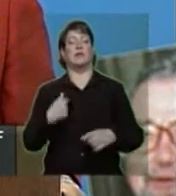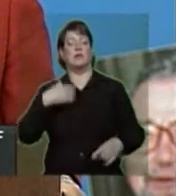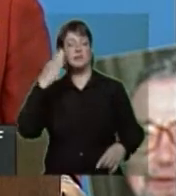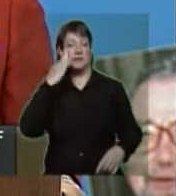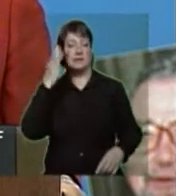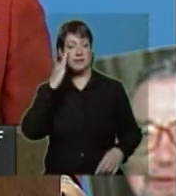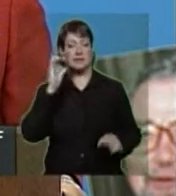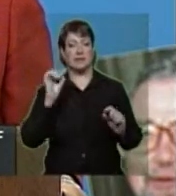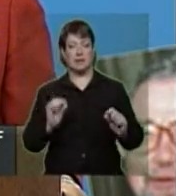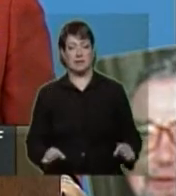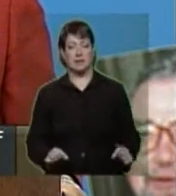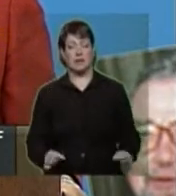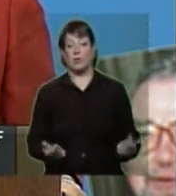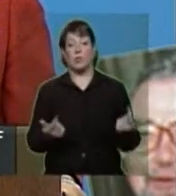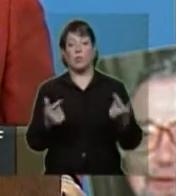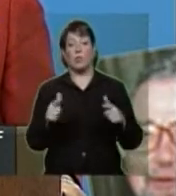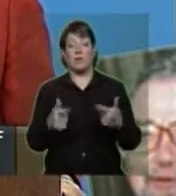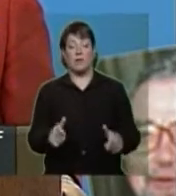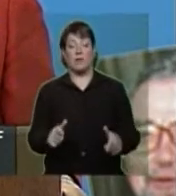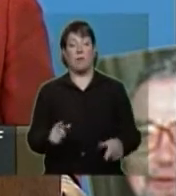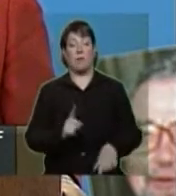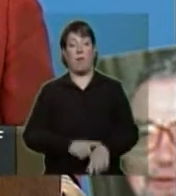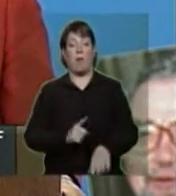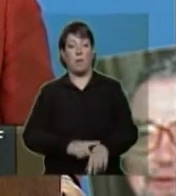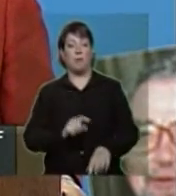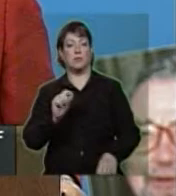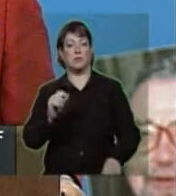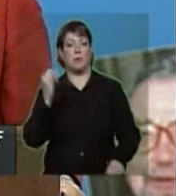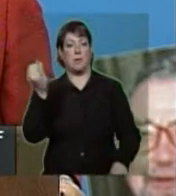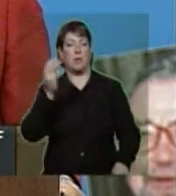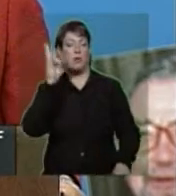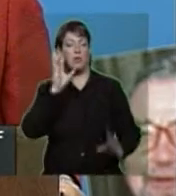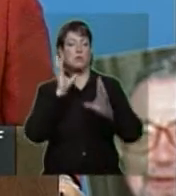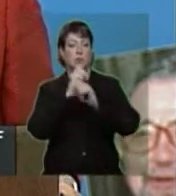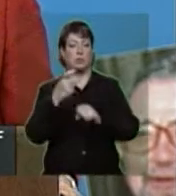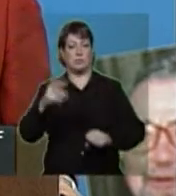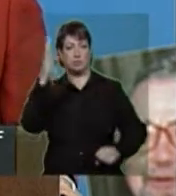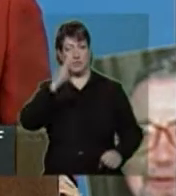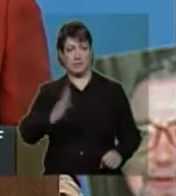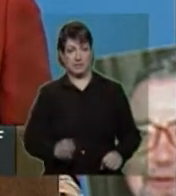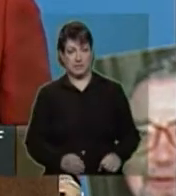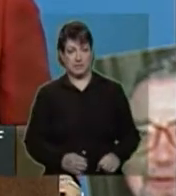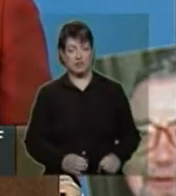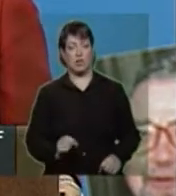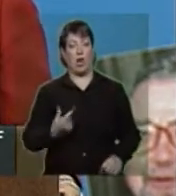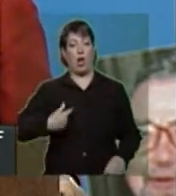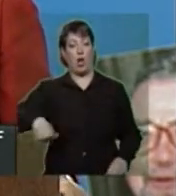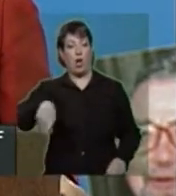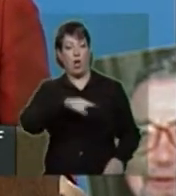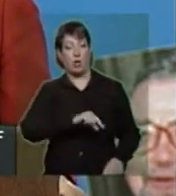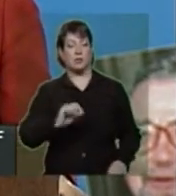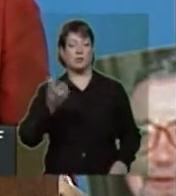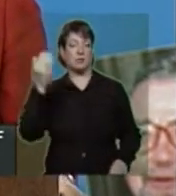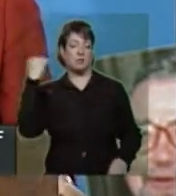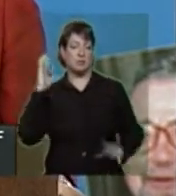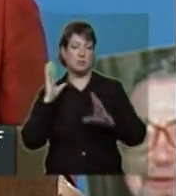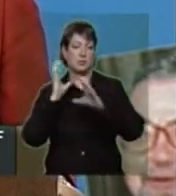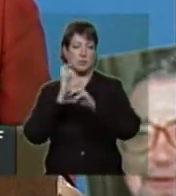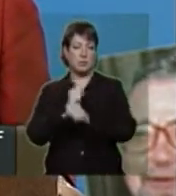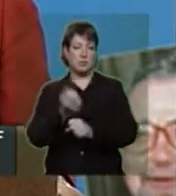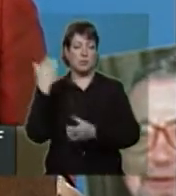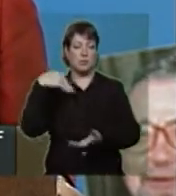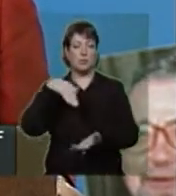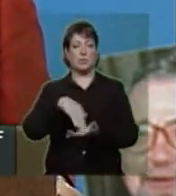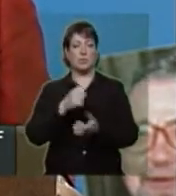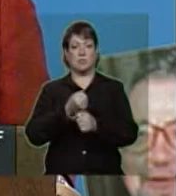não houve momento importante na história do nosso país, das nossas gerações, nas últimas